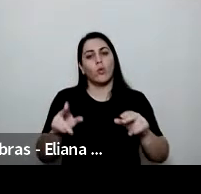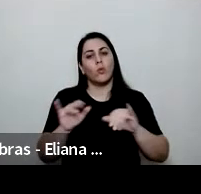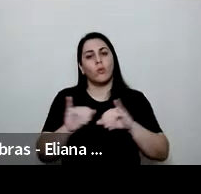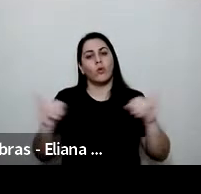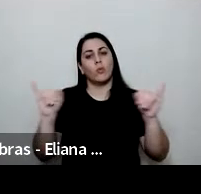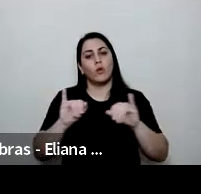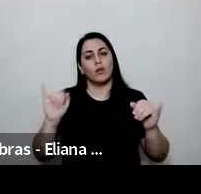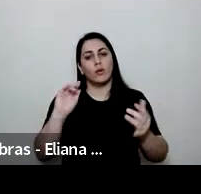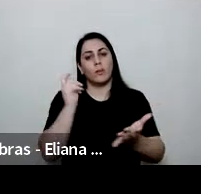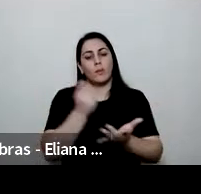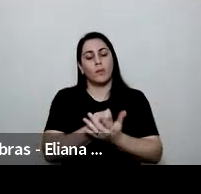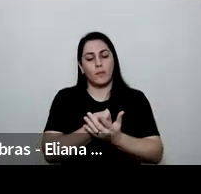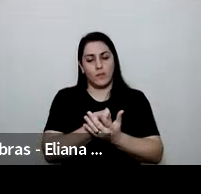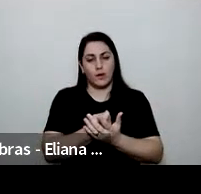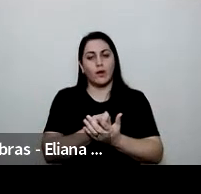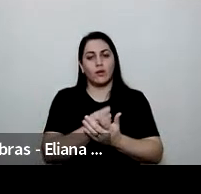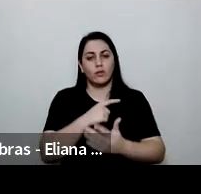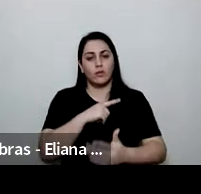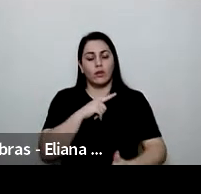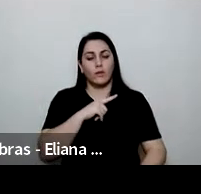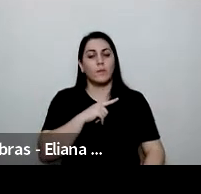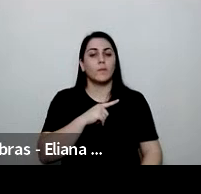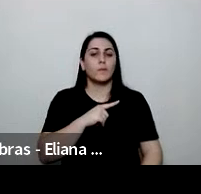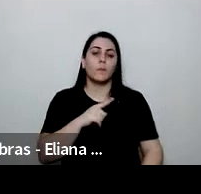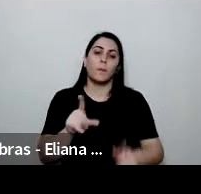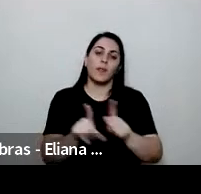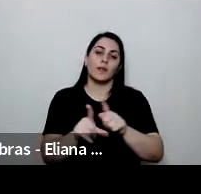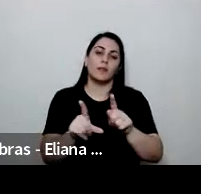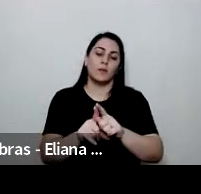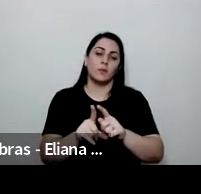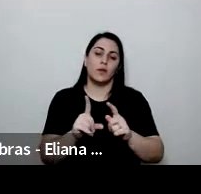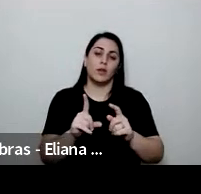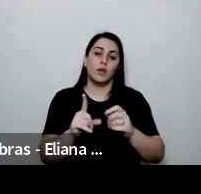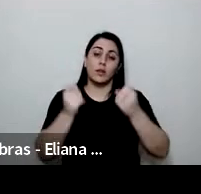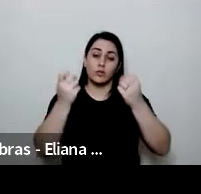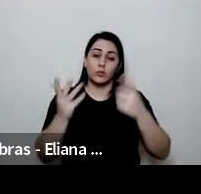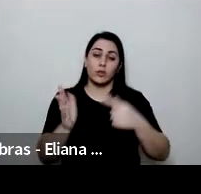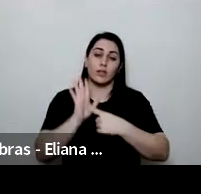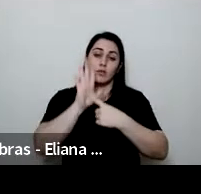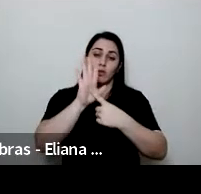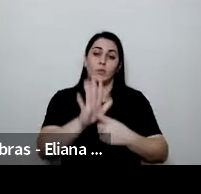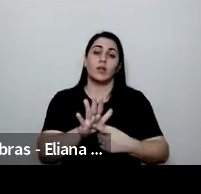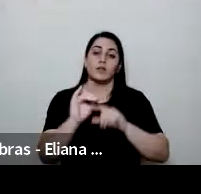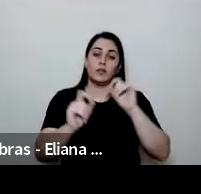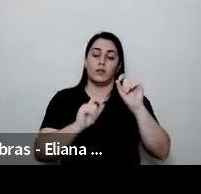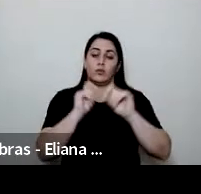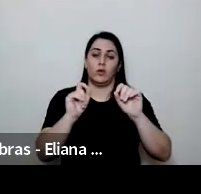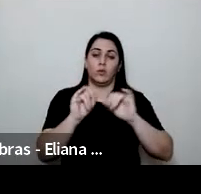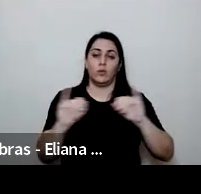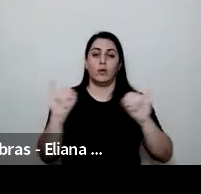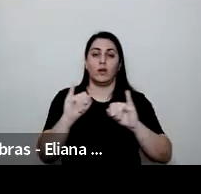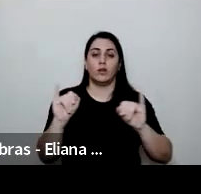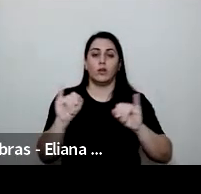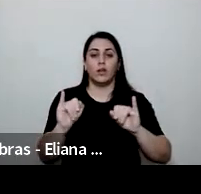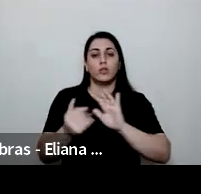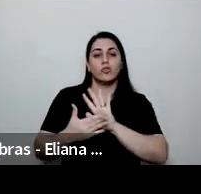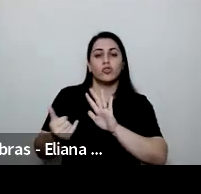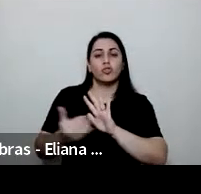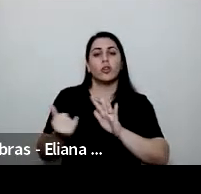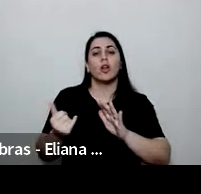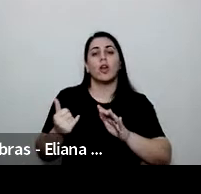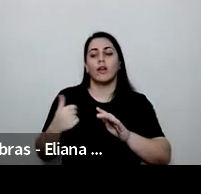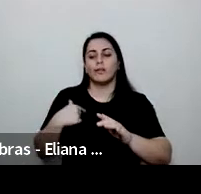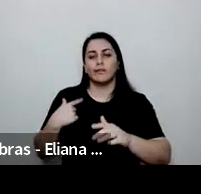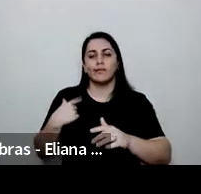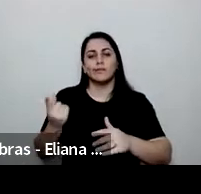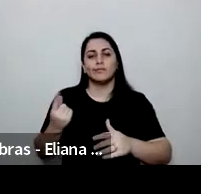propaganda paga se defende por fim o conteúdo da propaganda busca de forma indevida qualificar a gestão do ex-governador